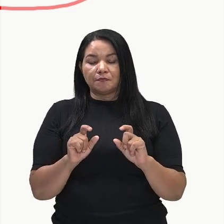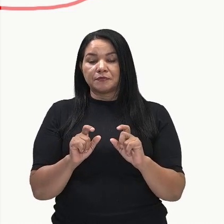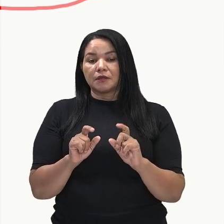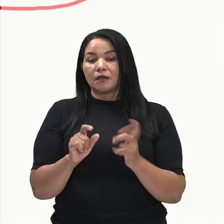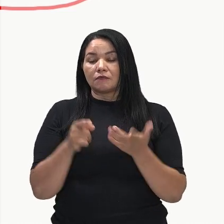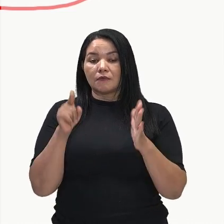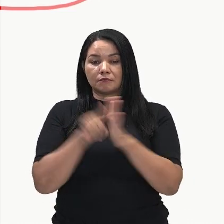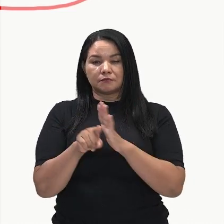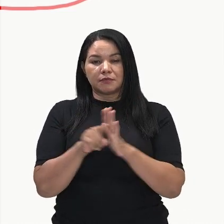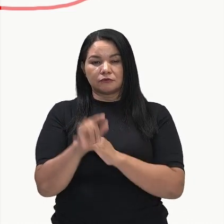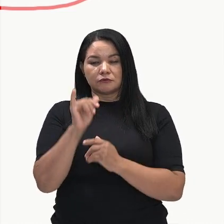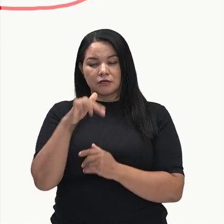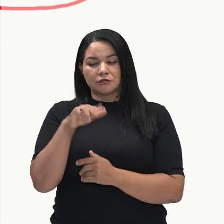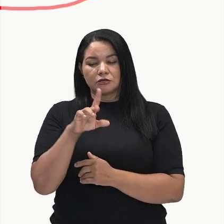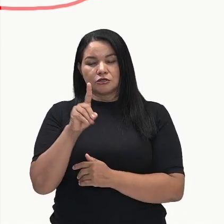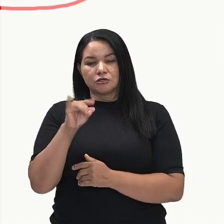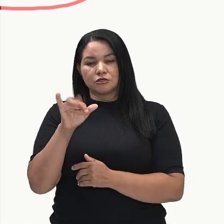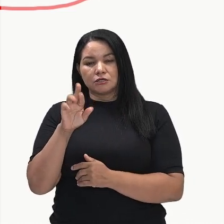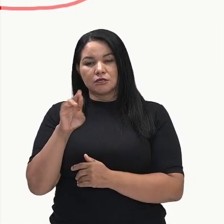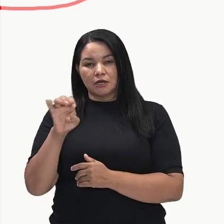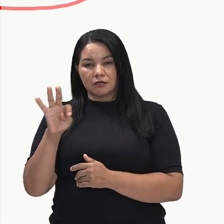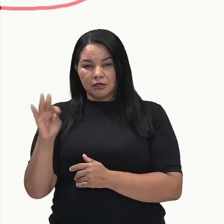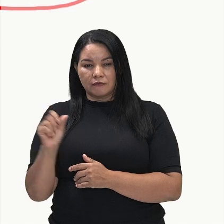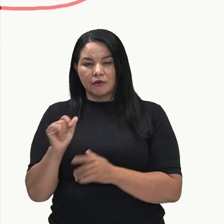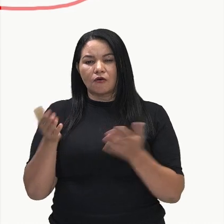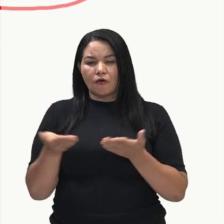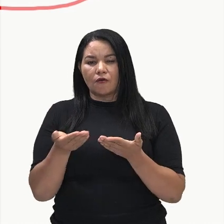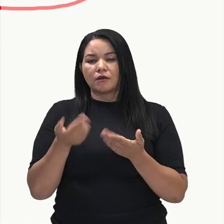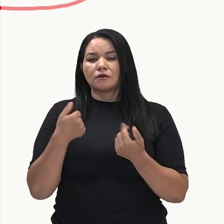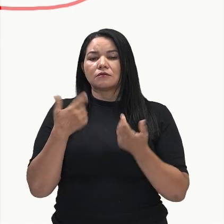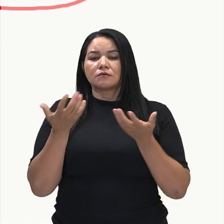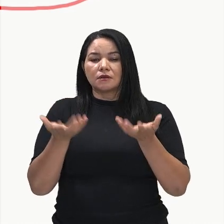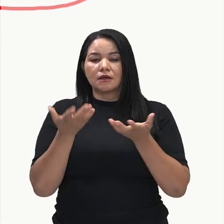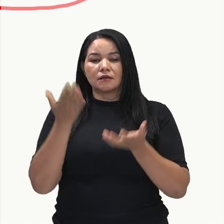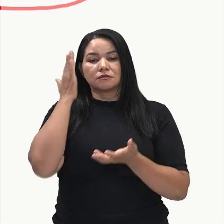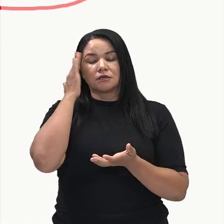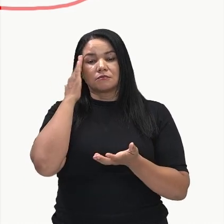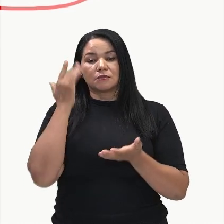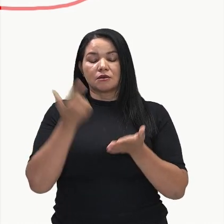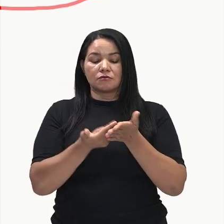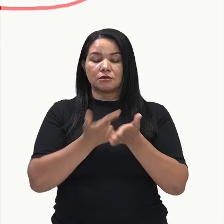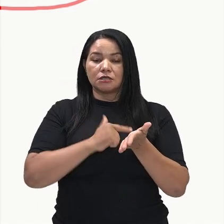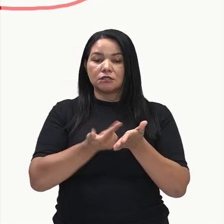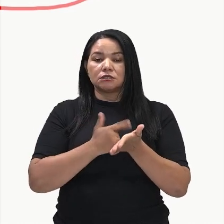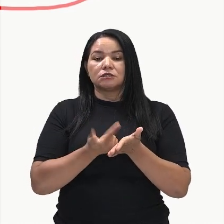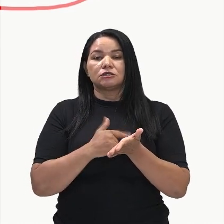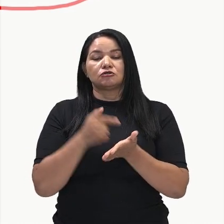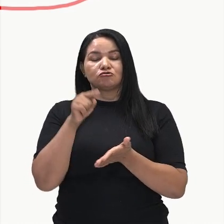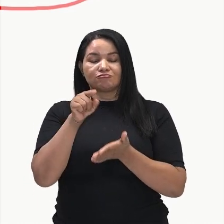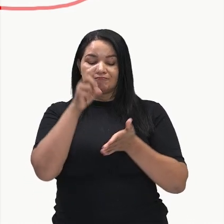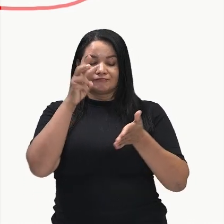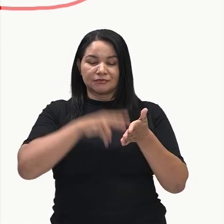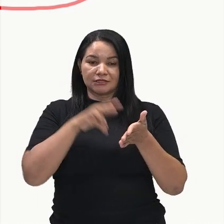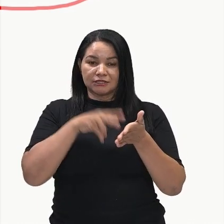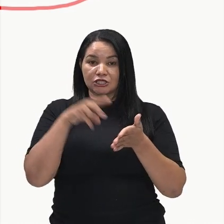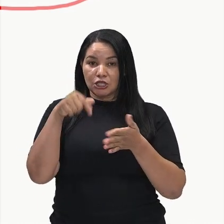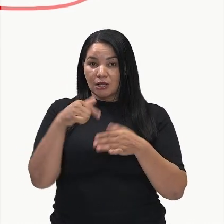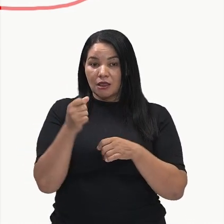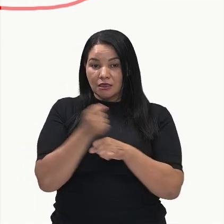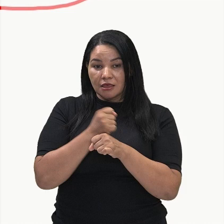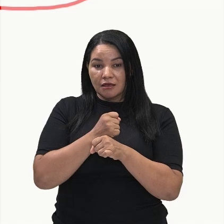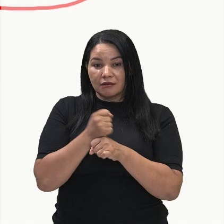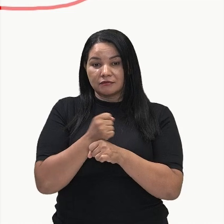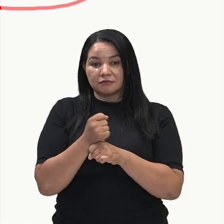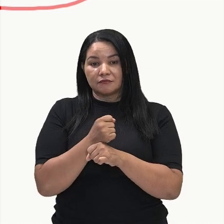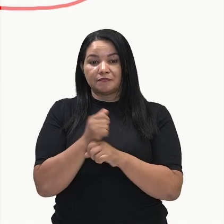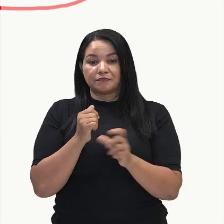este ano. Ou seja, eu quero saber quais são os livros que você vai ler esse ano.